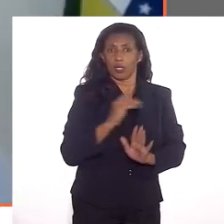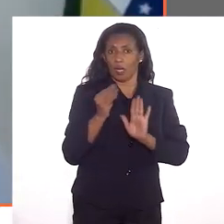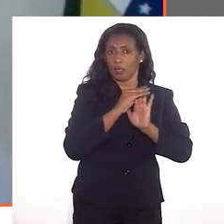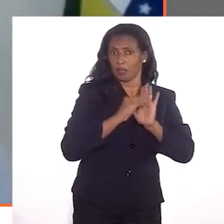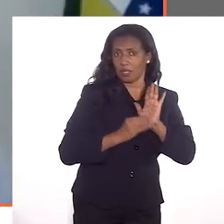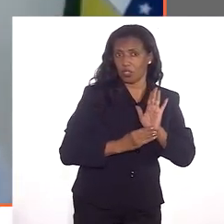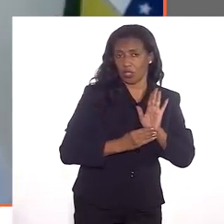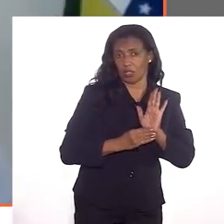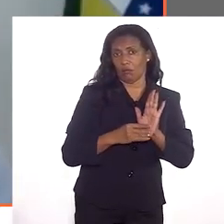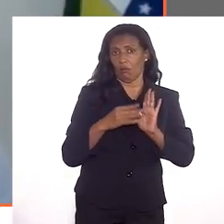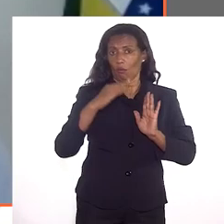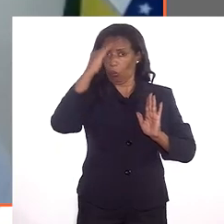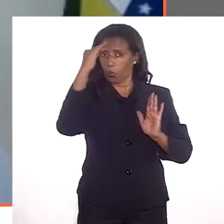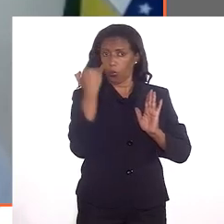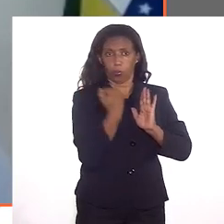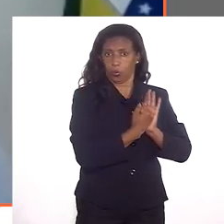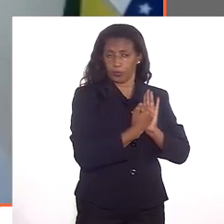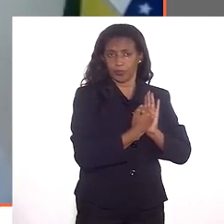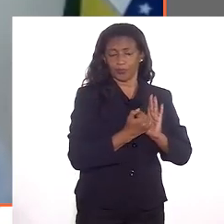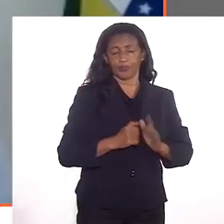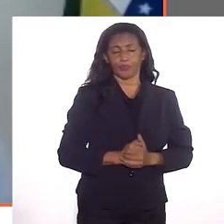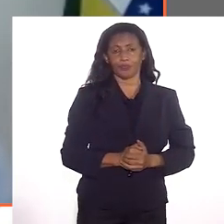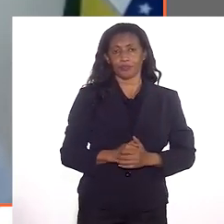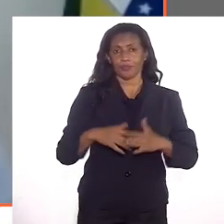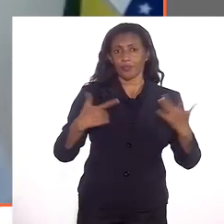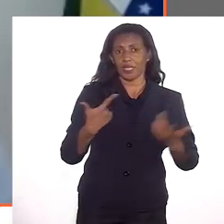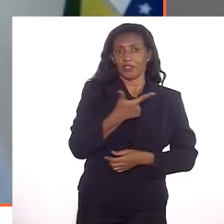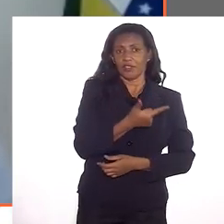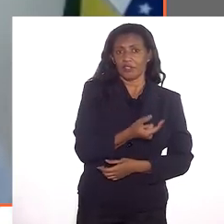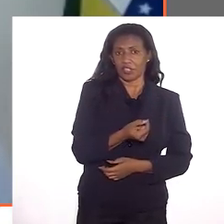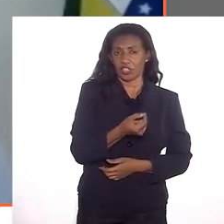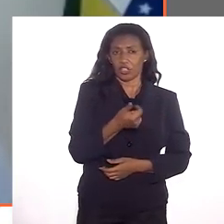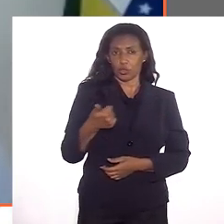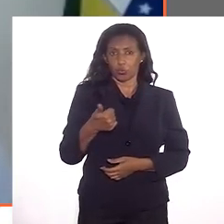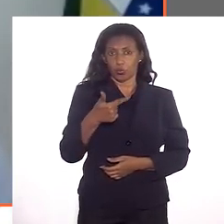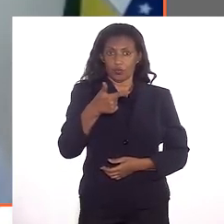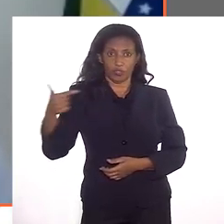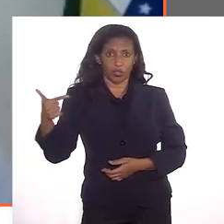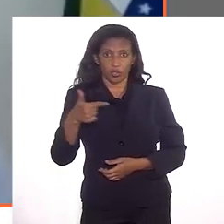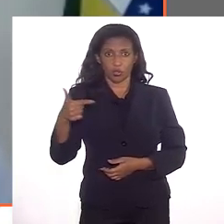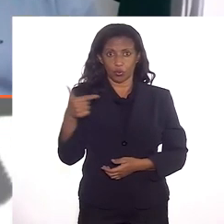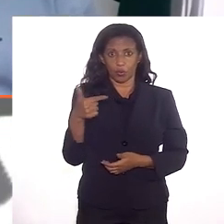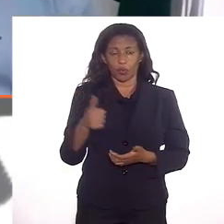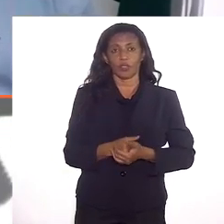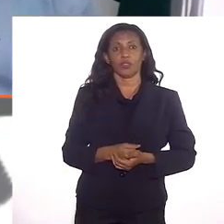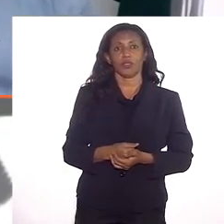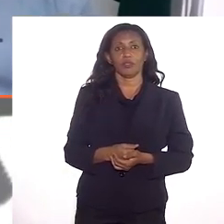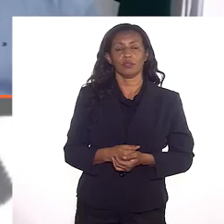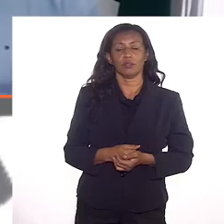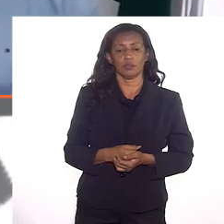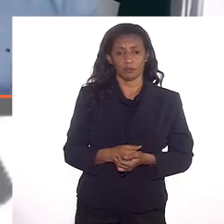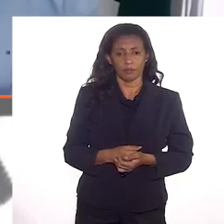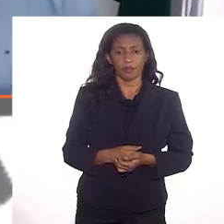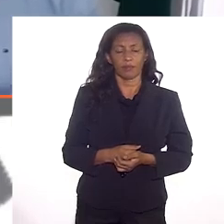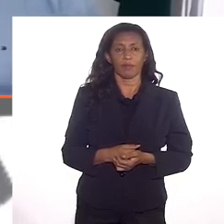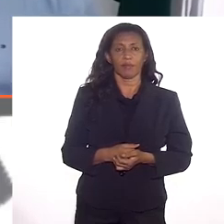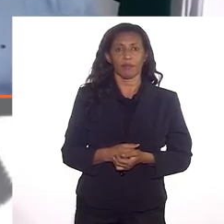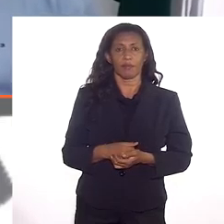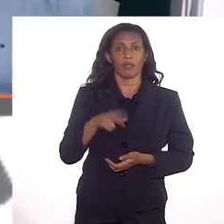Janeiro essa agenda for levada a termo, né, em 2021 e 2022, haverá um